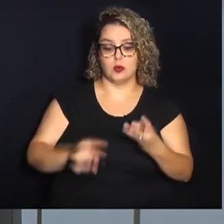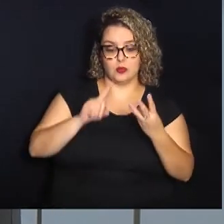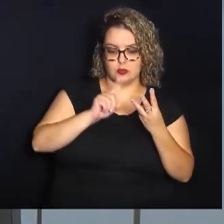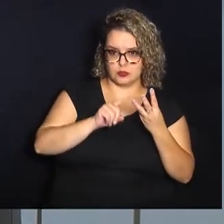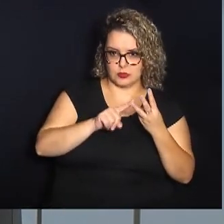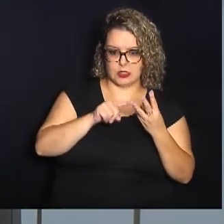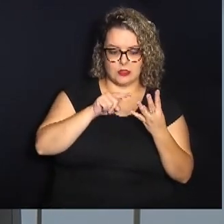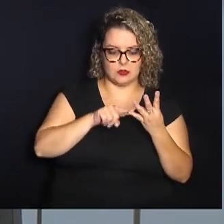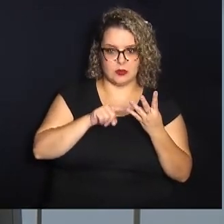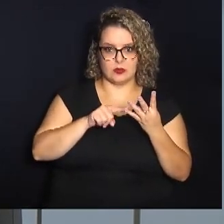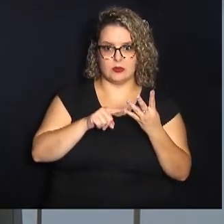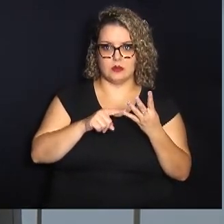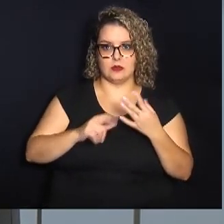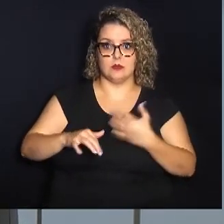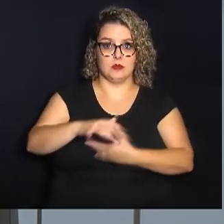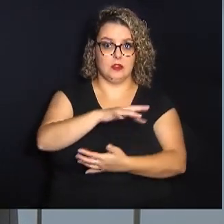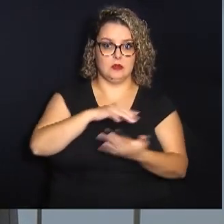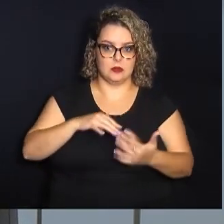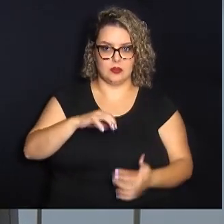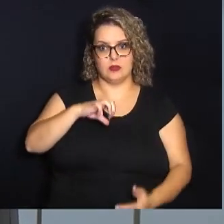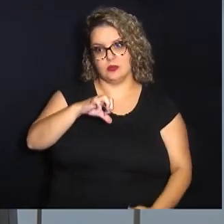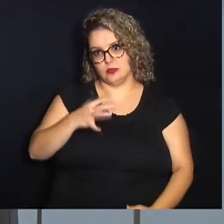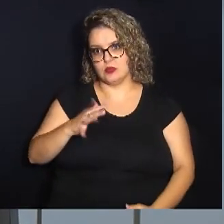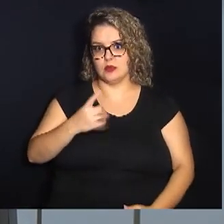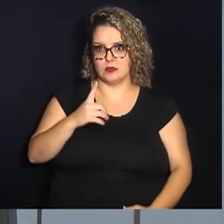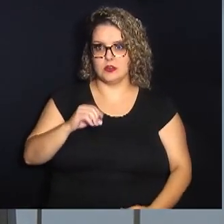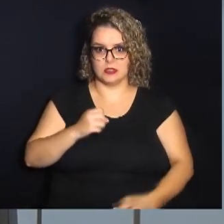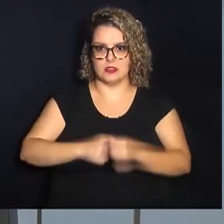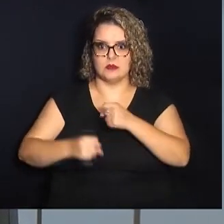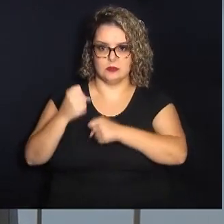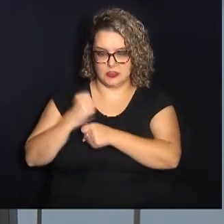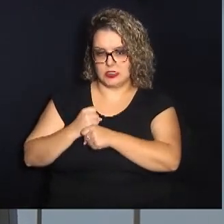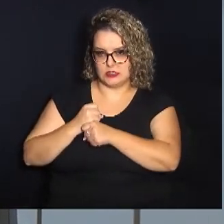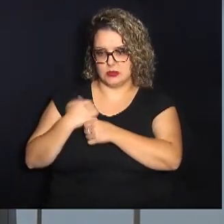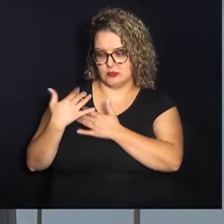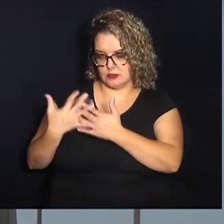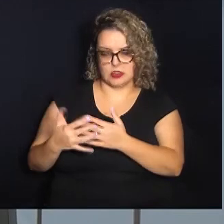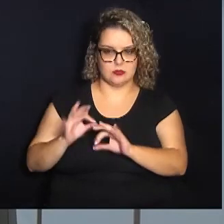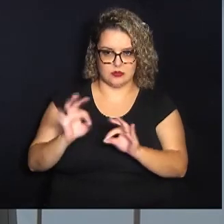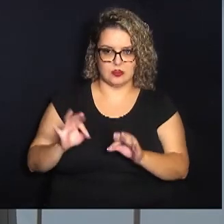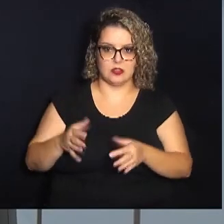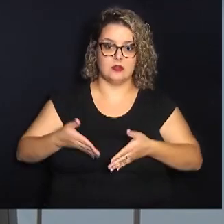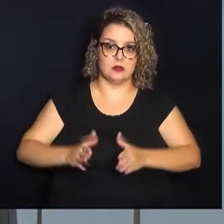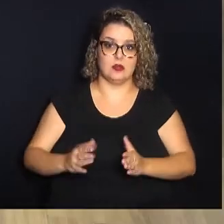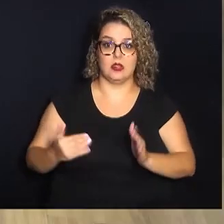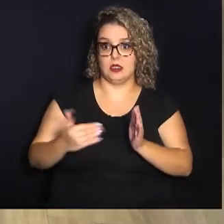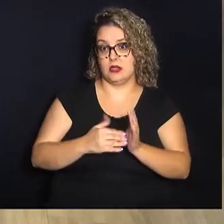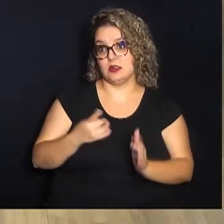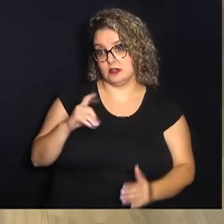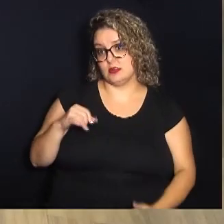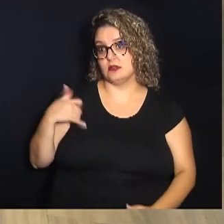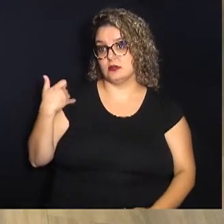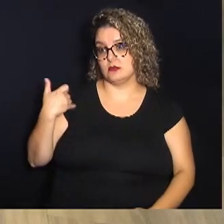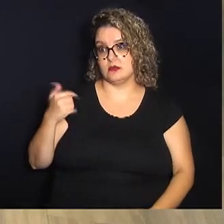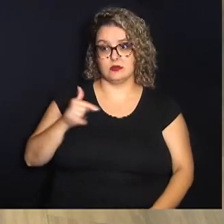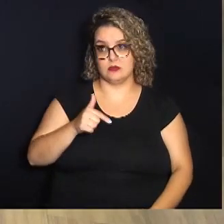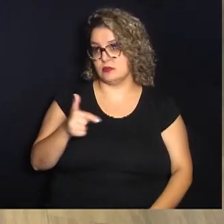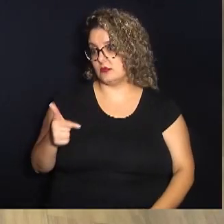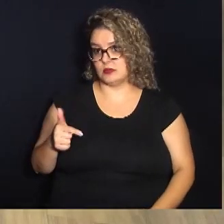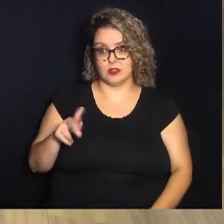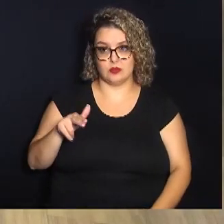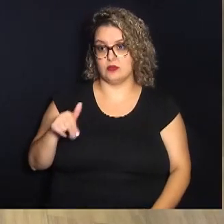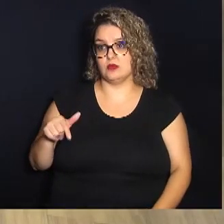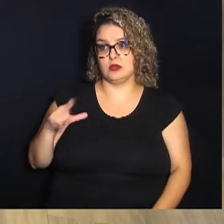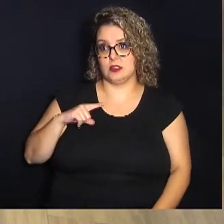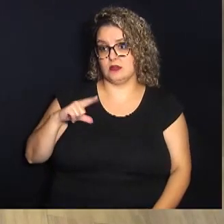não circulavam há pelo menos 9, 10 anos, tá. toda criança que nasceu, Pode que pegar tem os até todos. 10 anos, nunca teve,